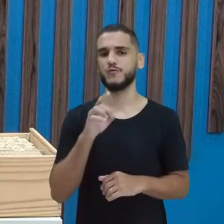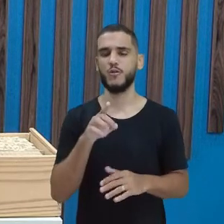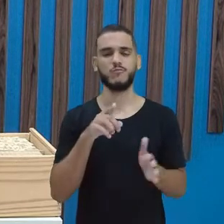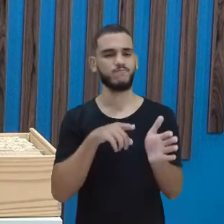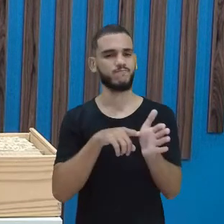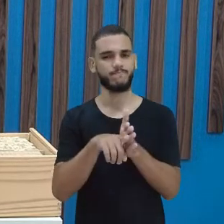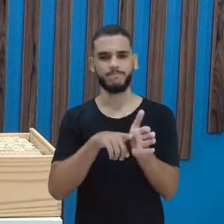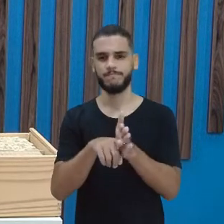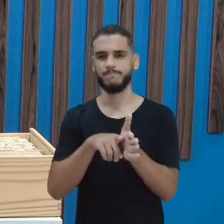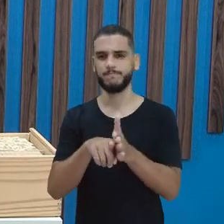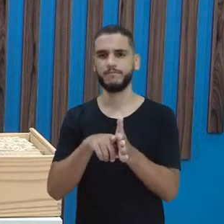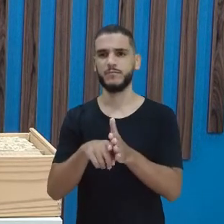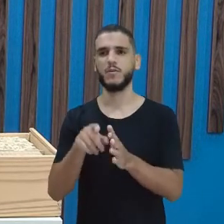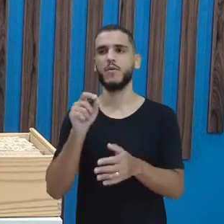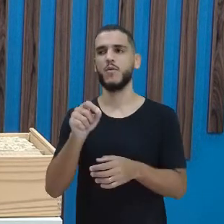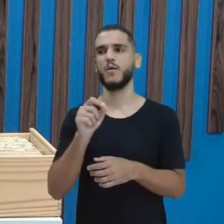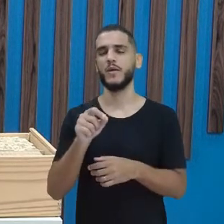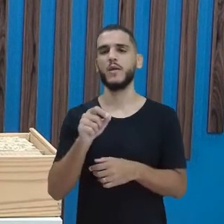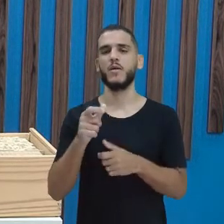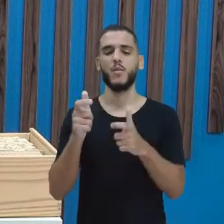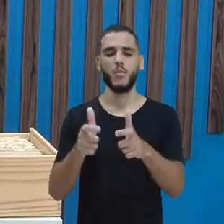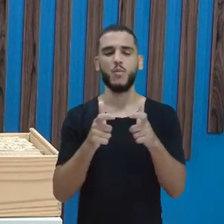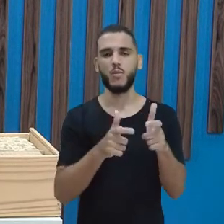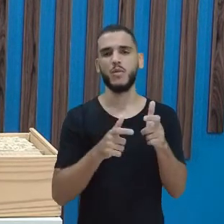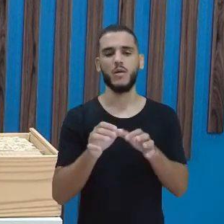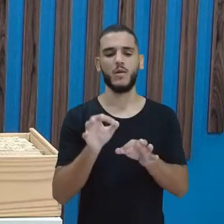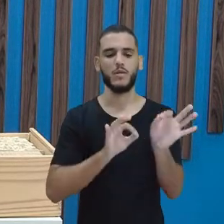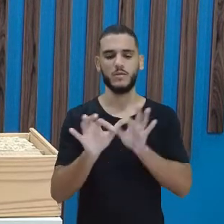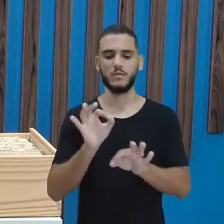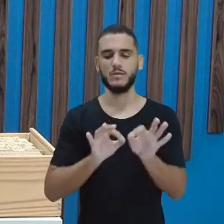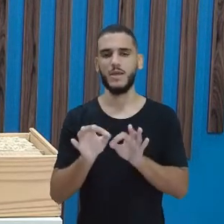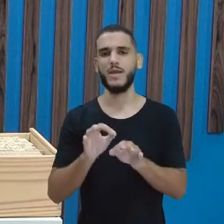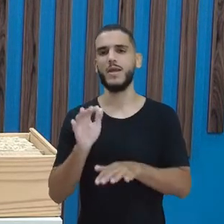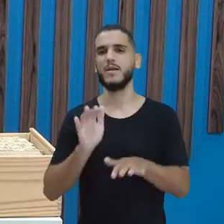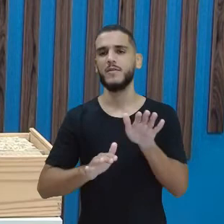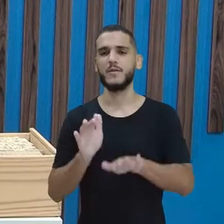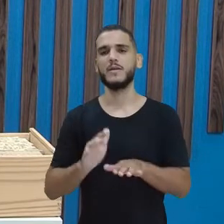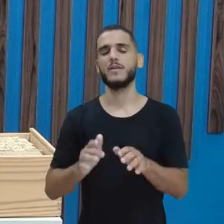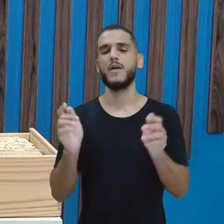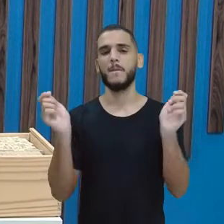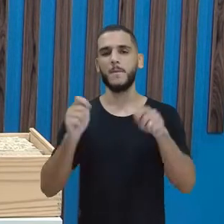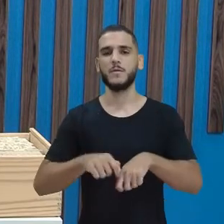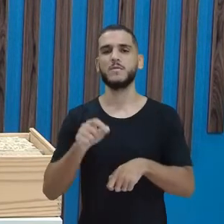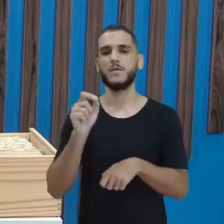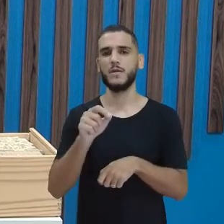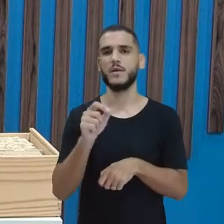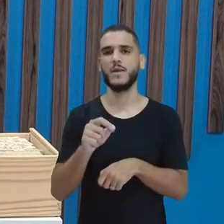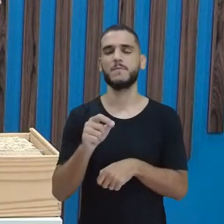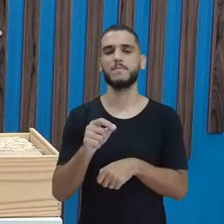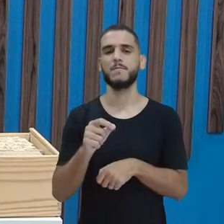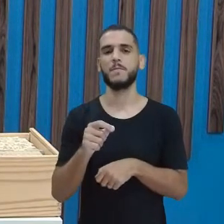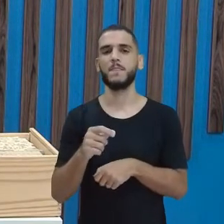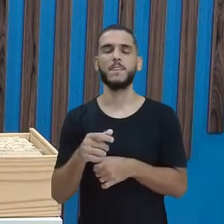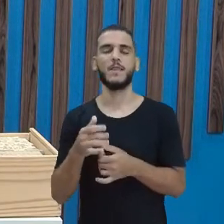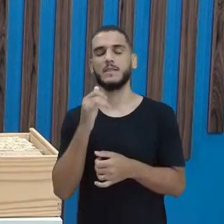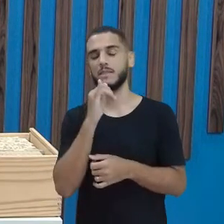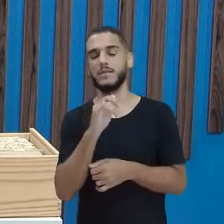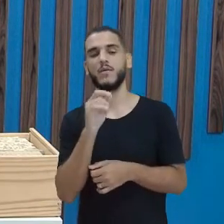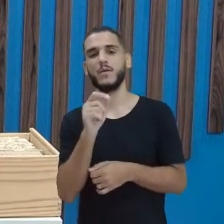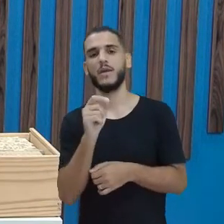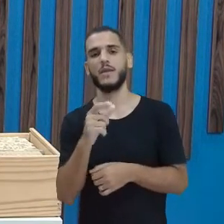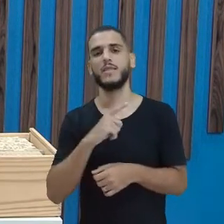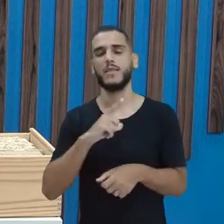ali o espaço que é ocupado, muitas vezes a gente já pode sim dizer quem é que tem mais, quem é que